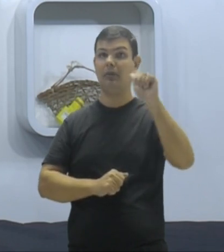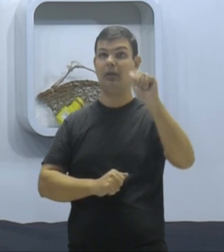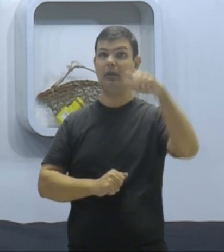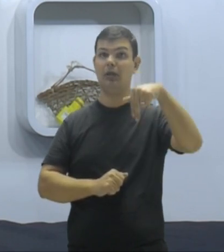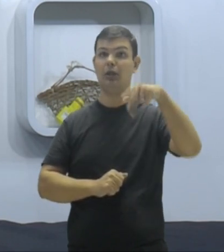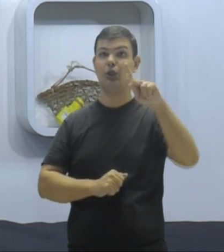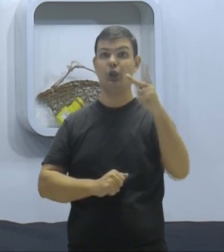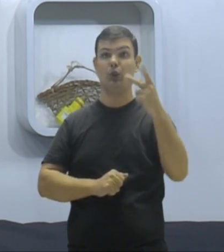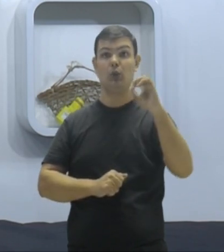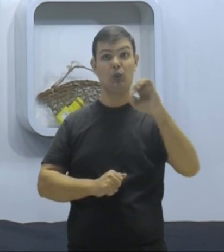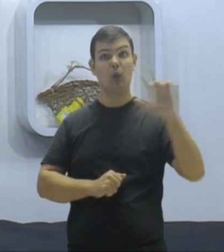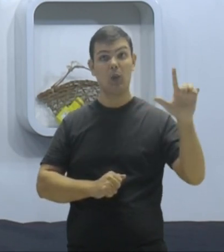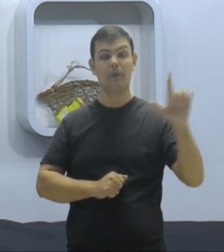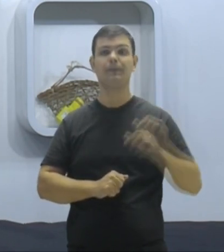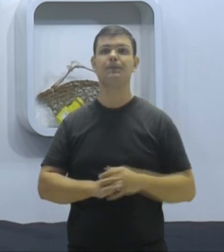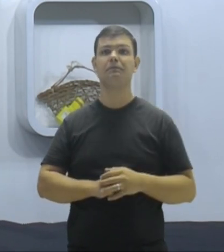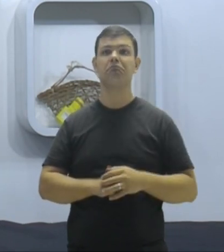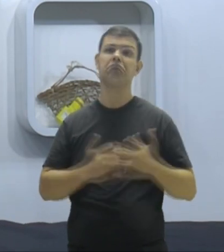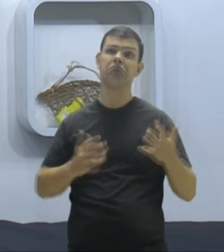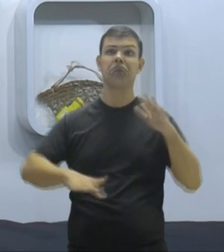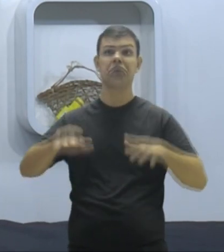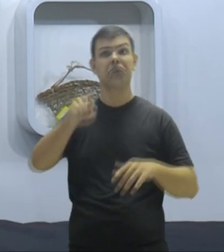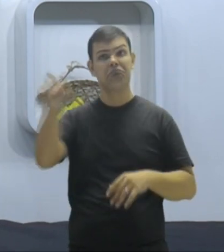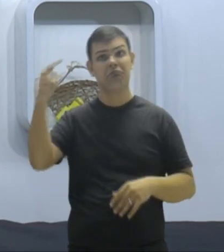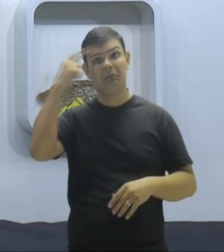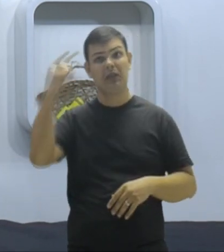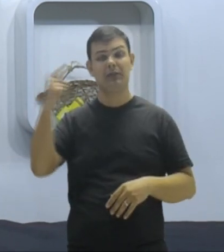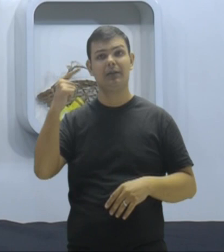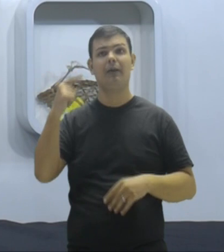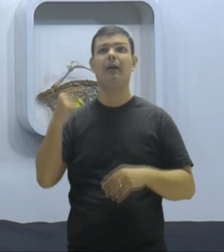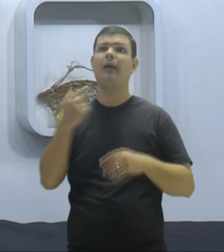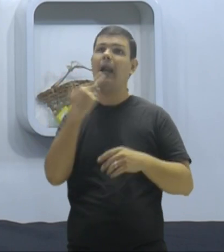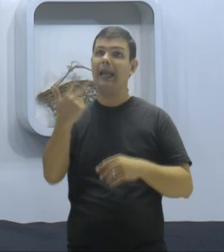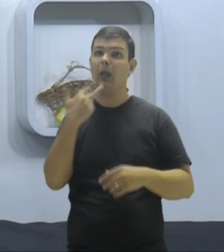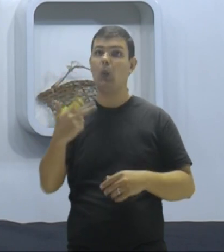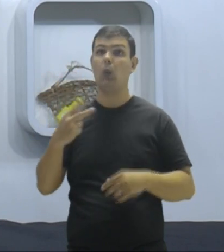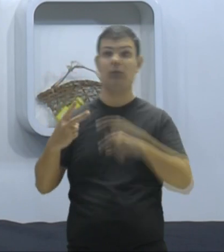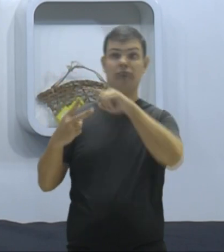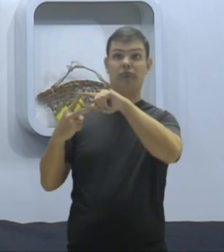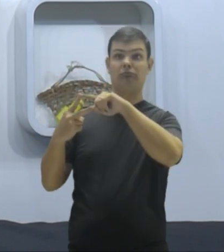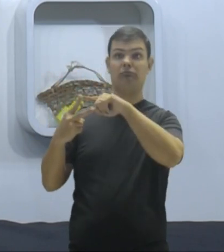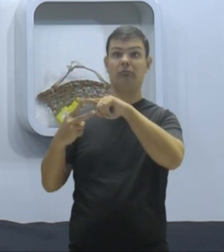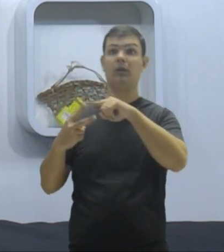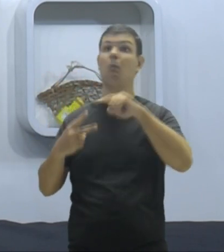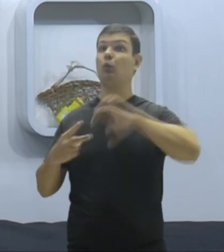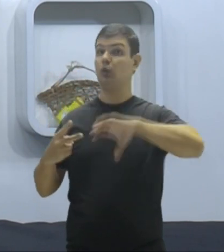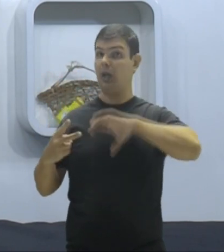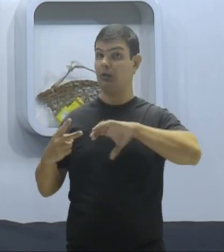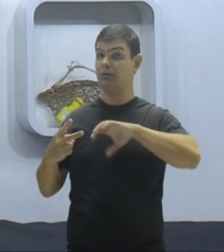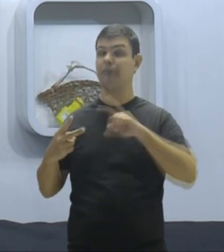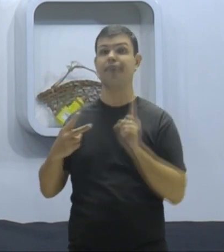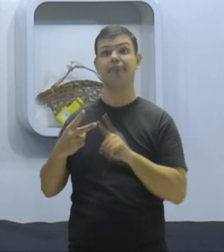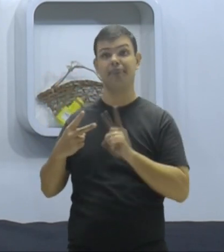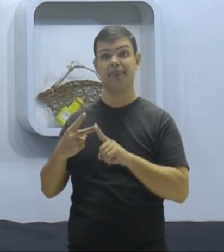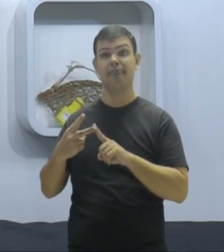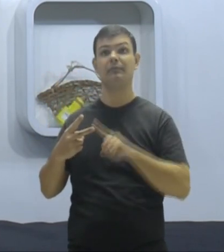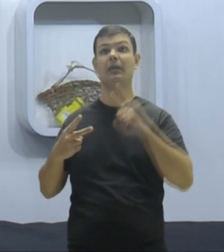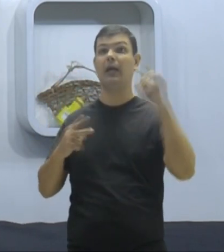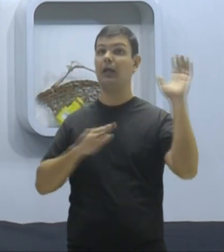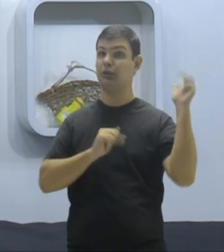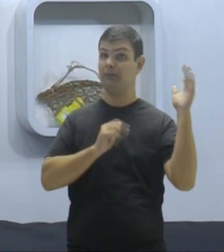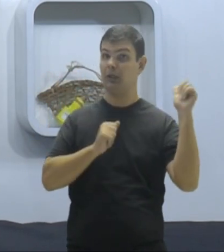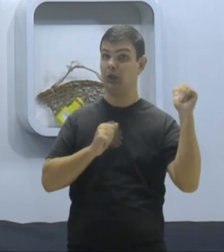Eu não diria bilíngue, eu diria até trilíngue, porque nós poderíamos falar o espanhol como língua materna,